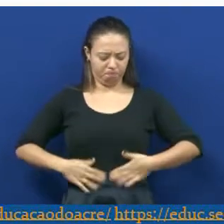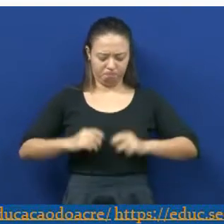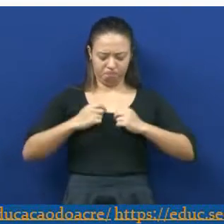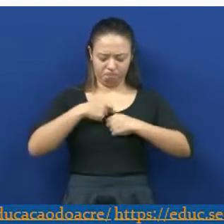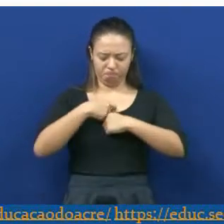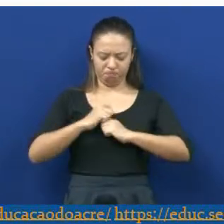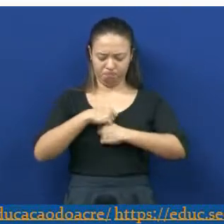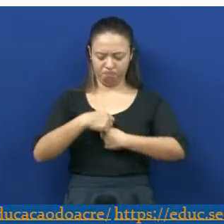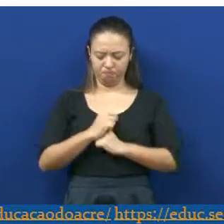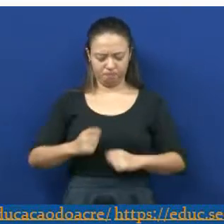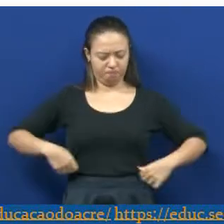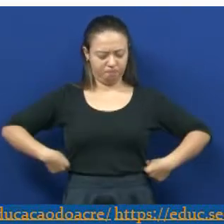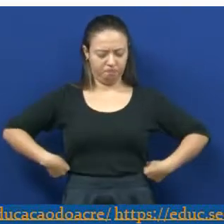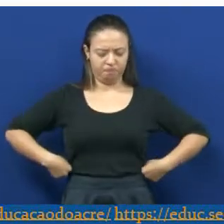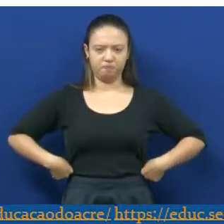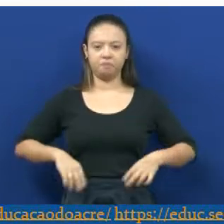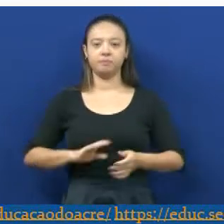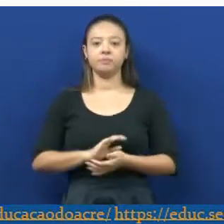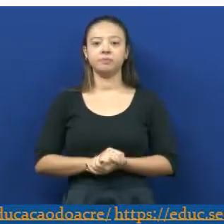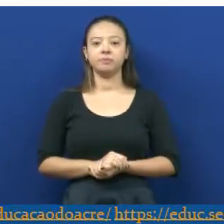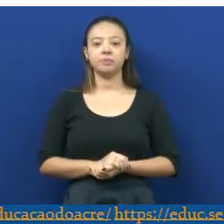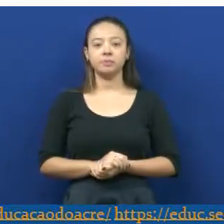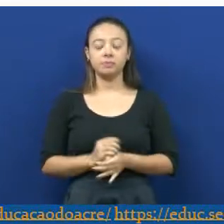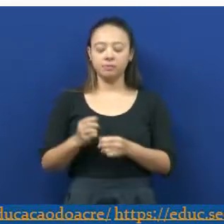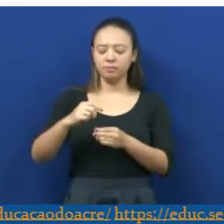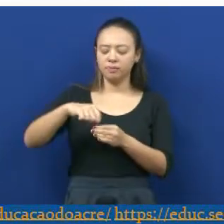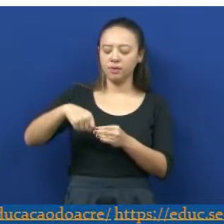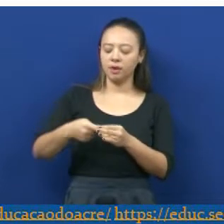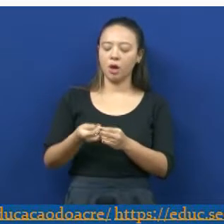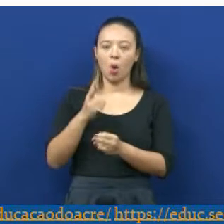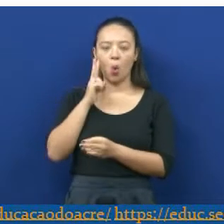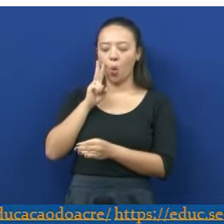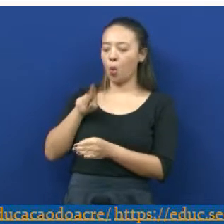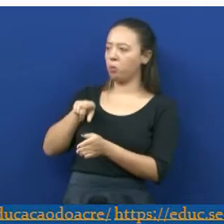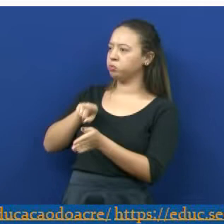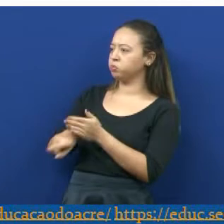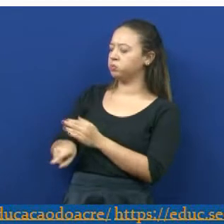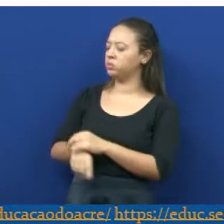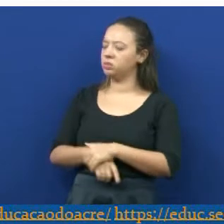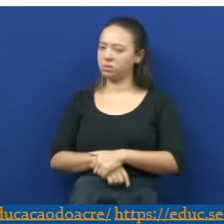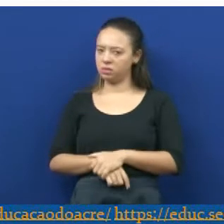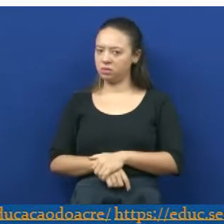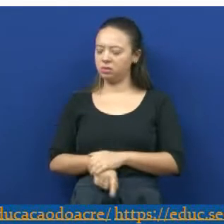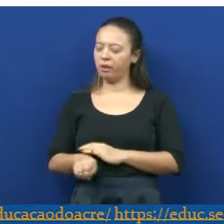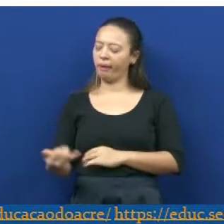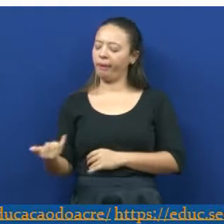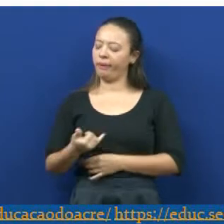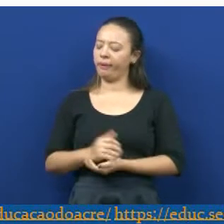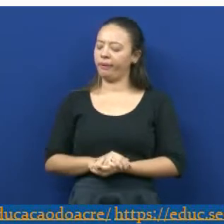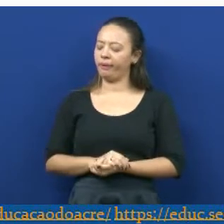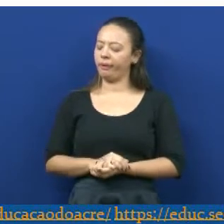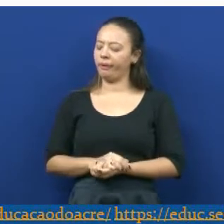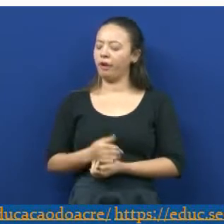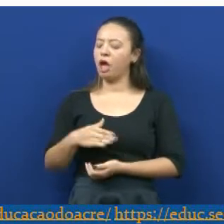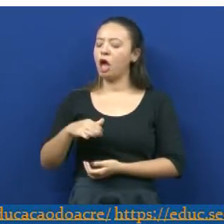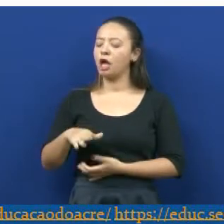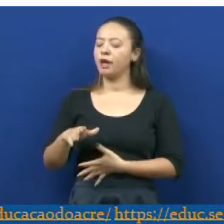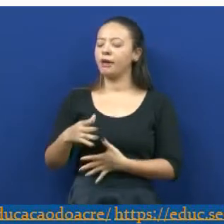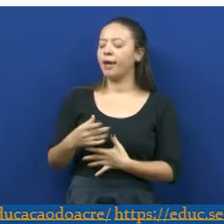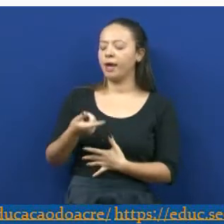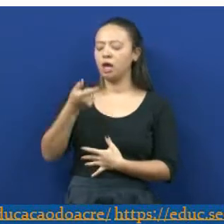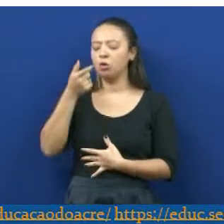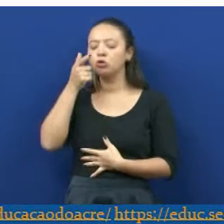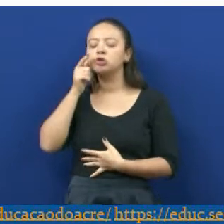abotoando, acolchetando, a linha para mofar da agulha perguntou-lhe: "Ora, agora diga-me, quem é que vai ao baile no corpo